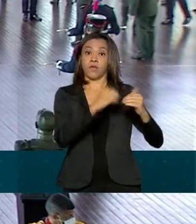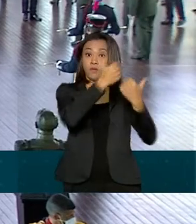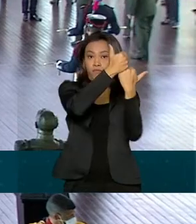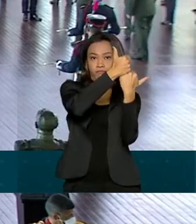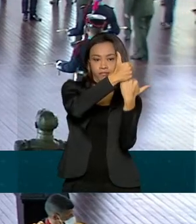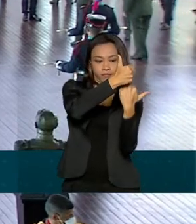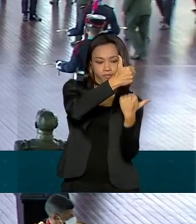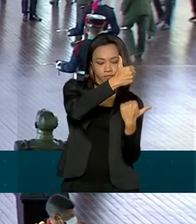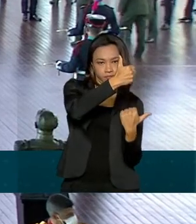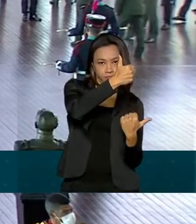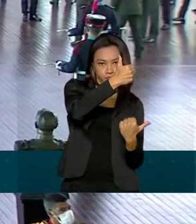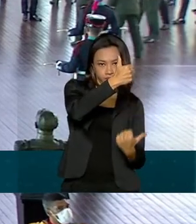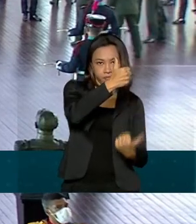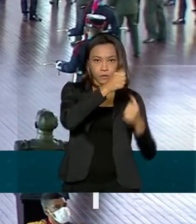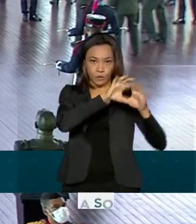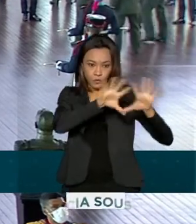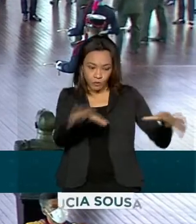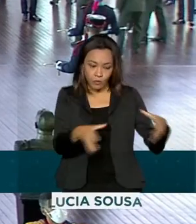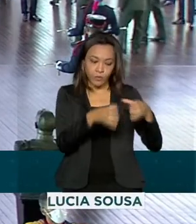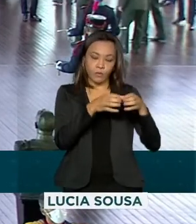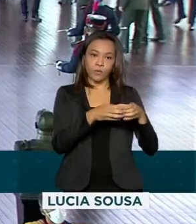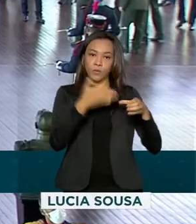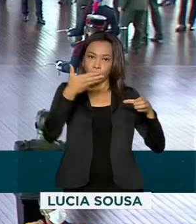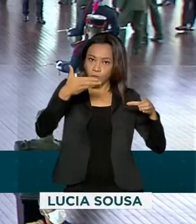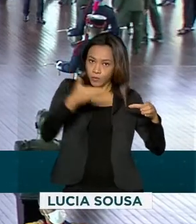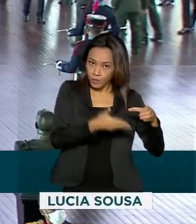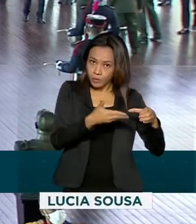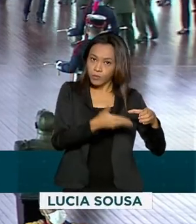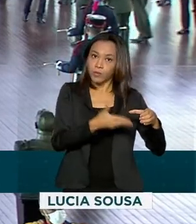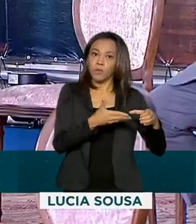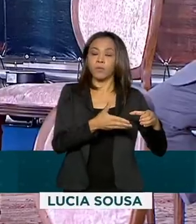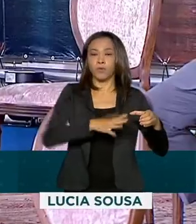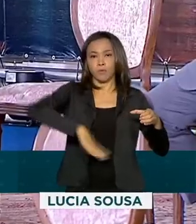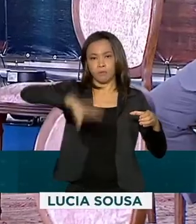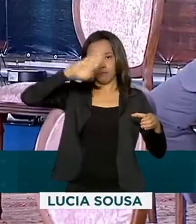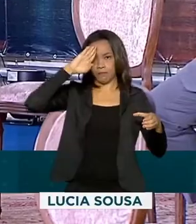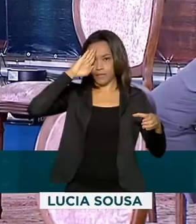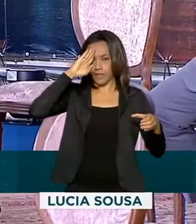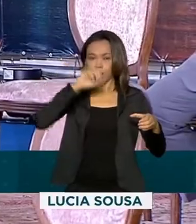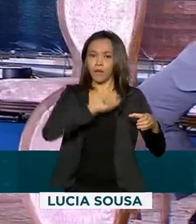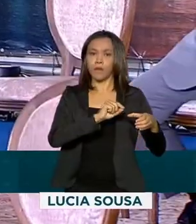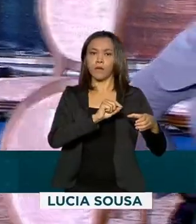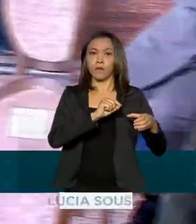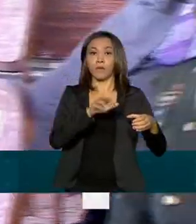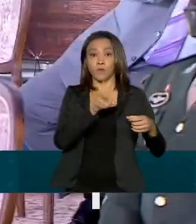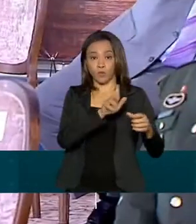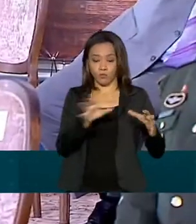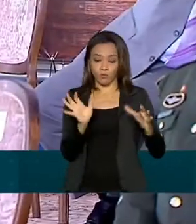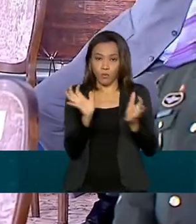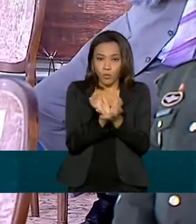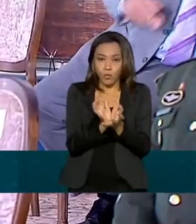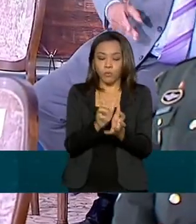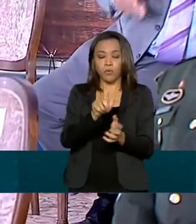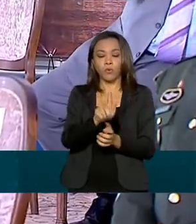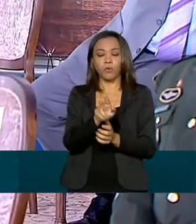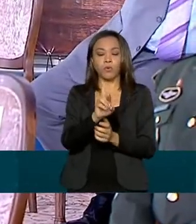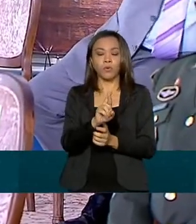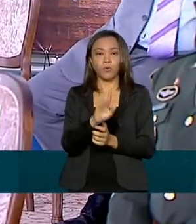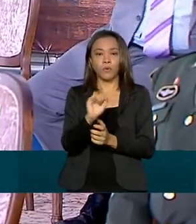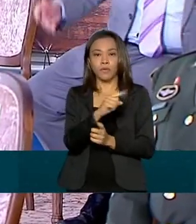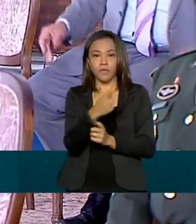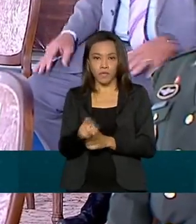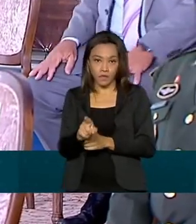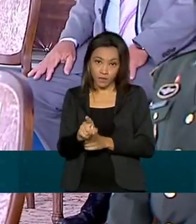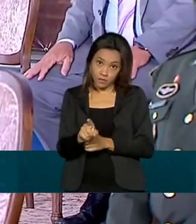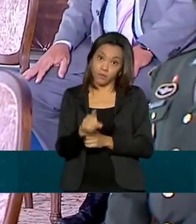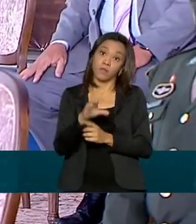ordinário do corpo de graduados efetivos da Ordem do mérito Militar no grau grã-cruz os generais